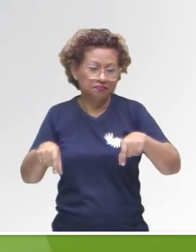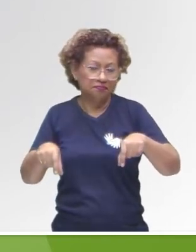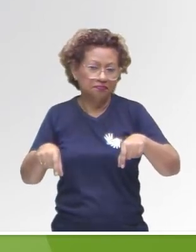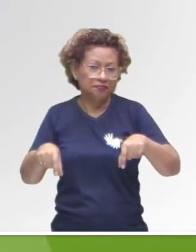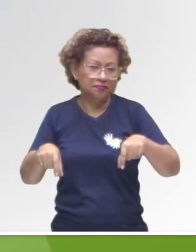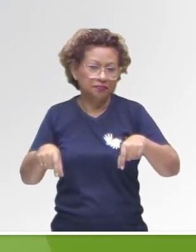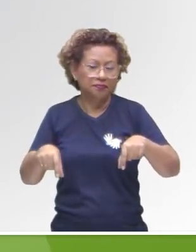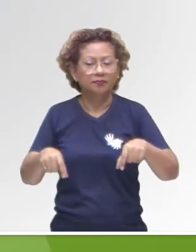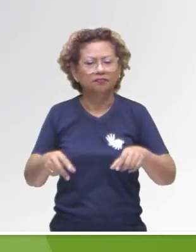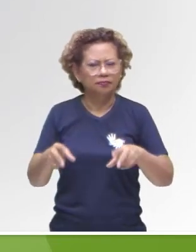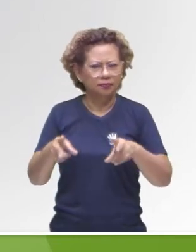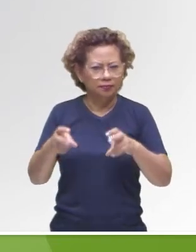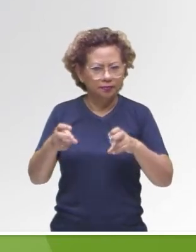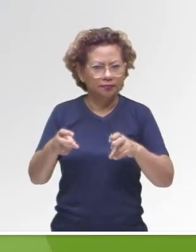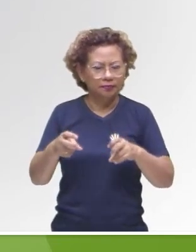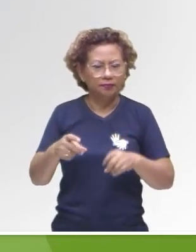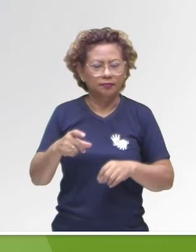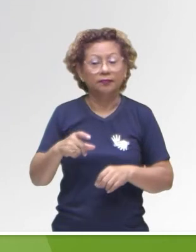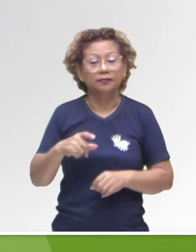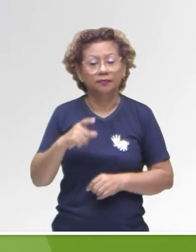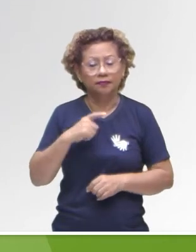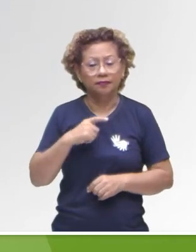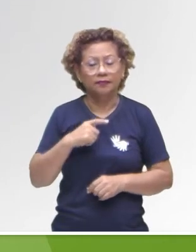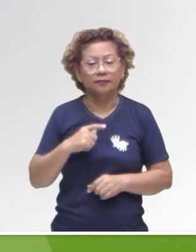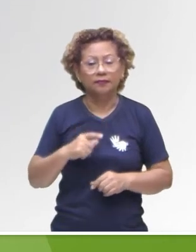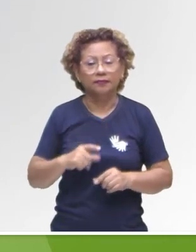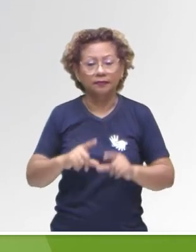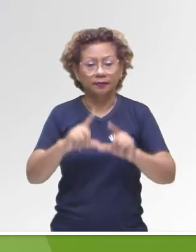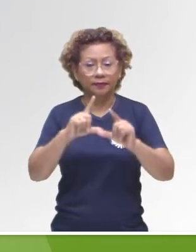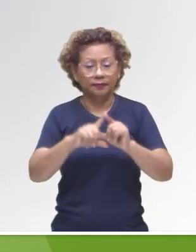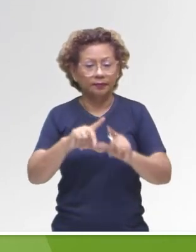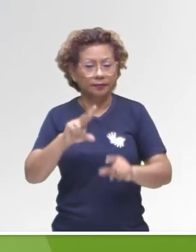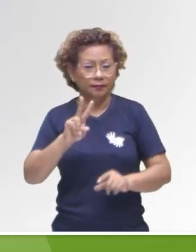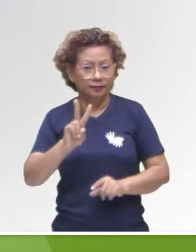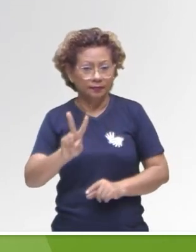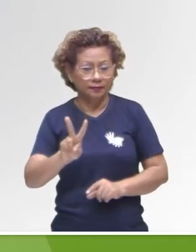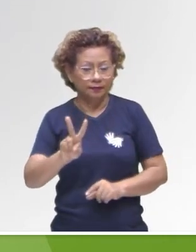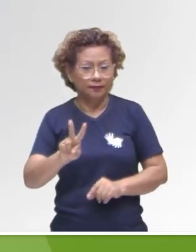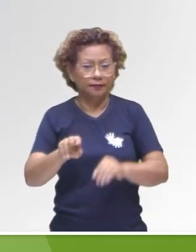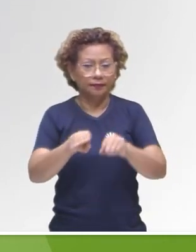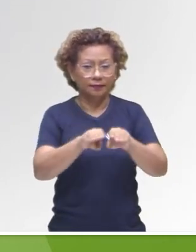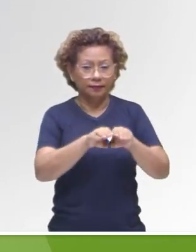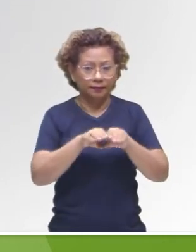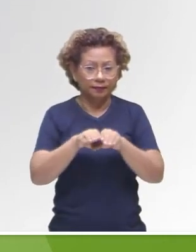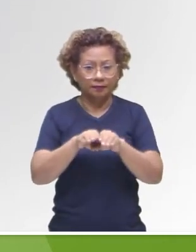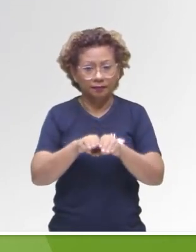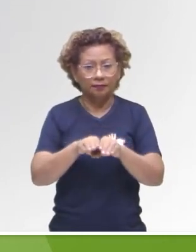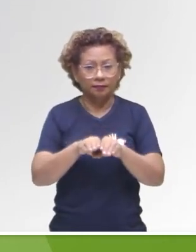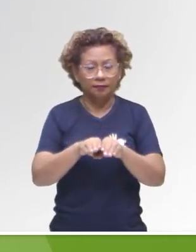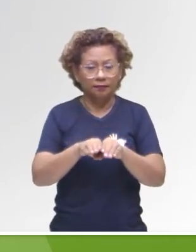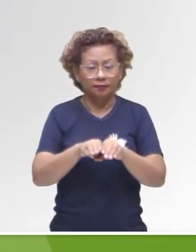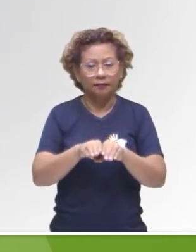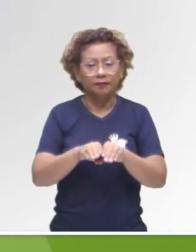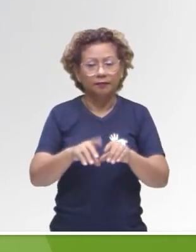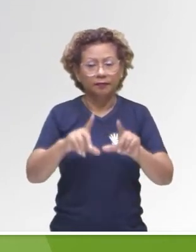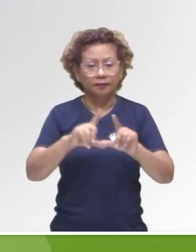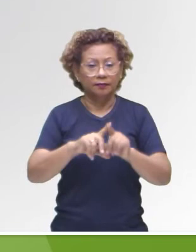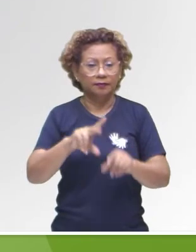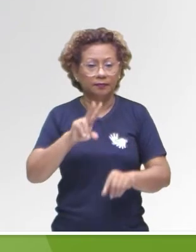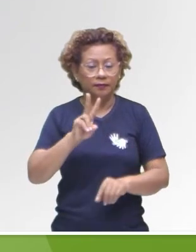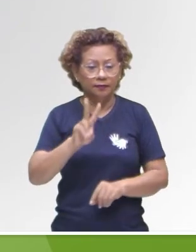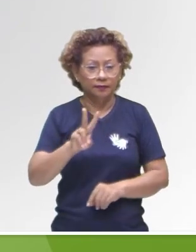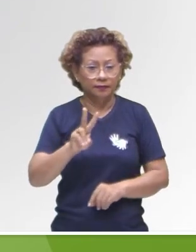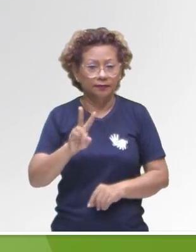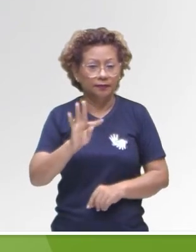pessoal, ΔV, que é a diferença de potencial, ou ΔU, o ΔV total